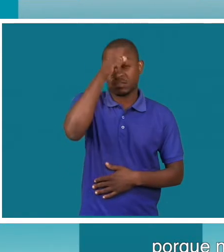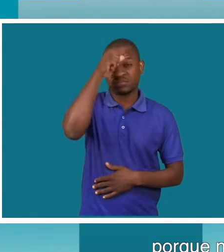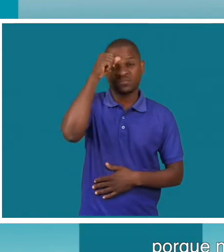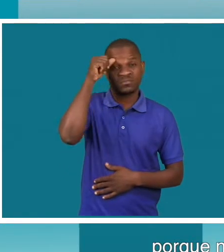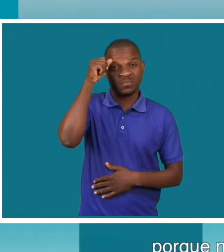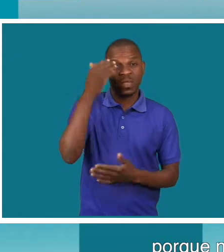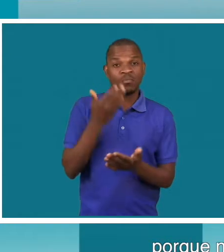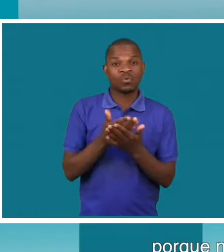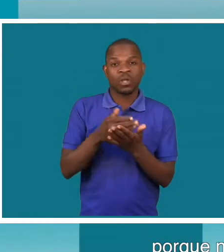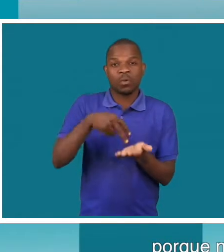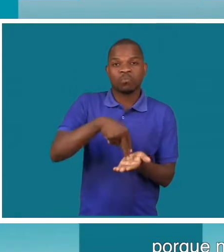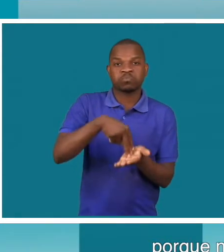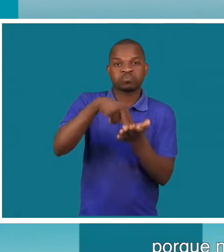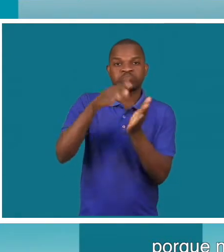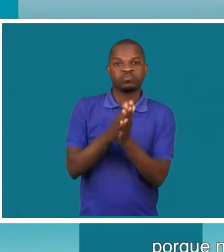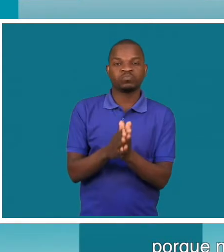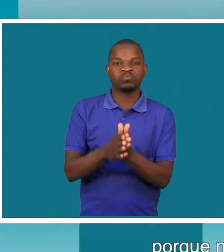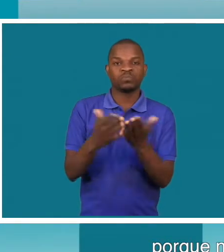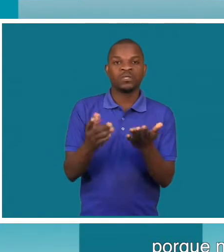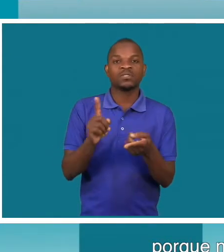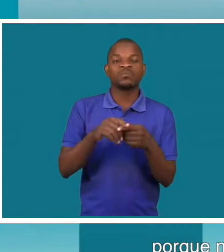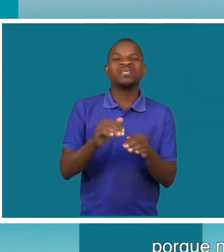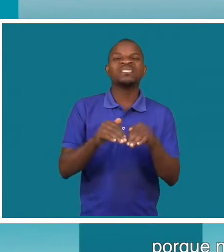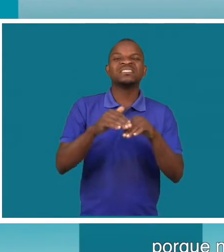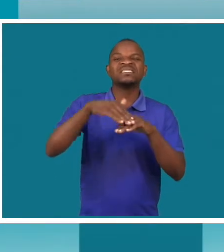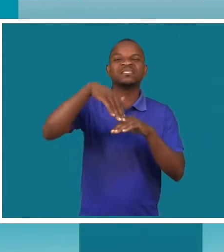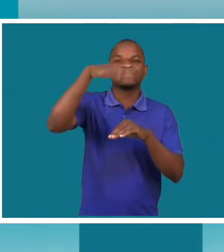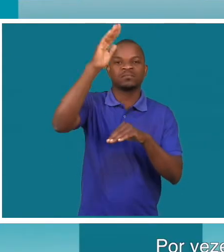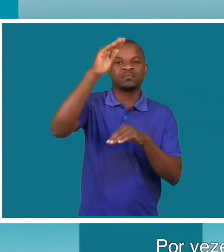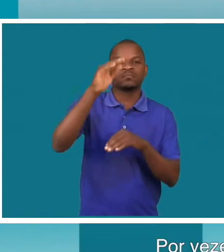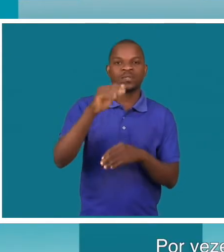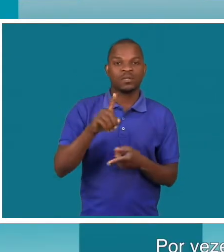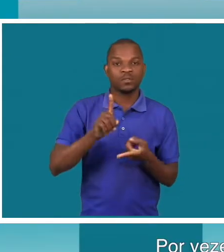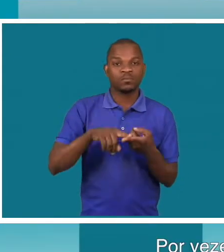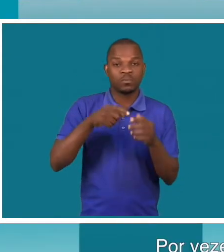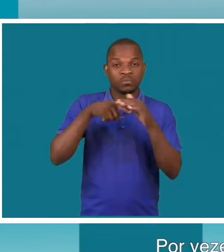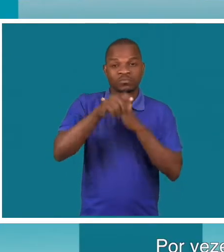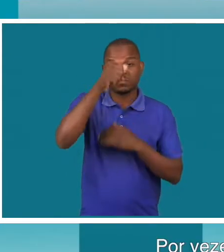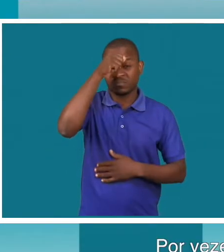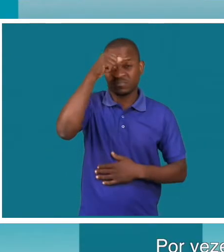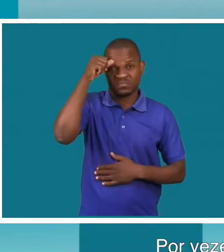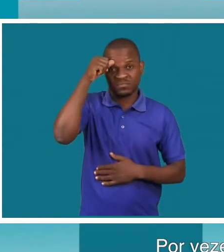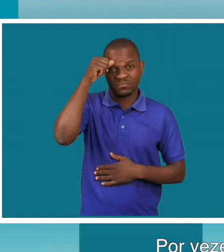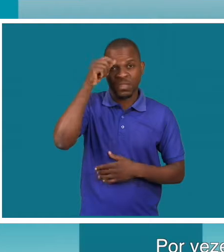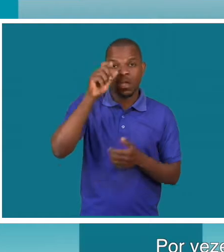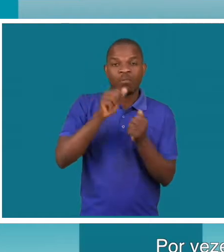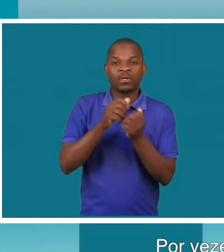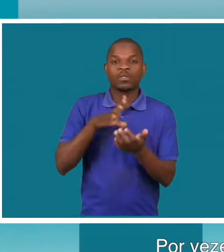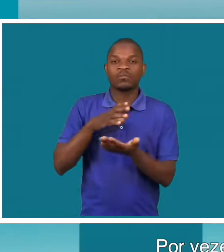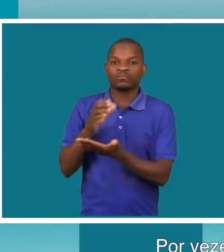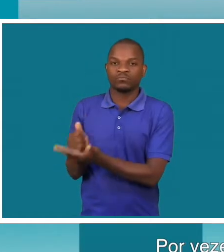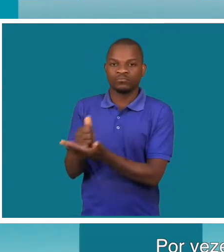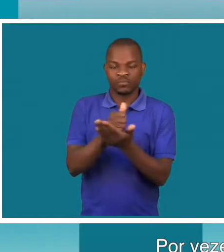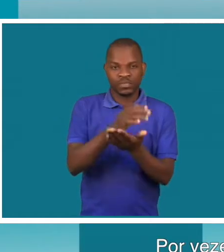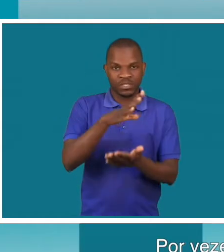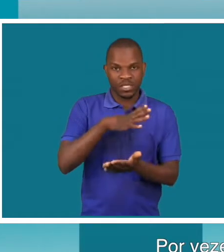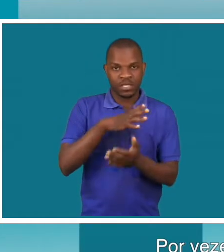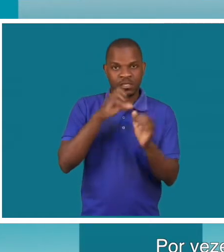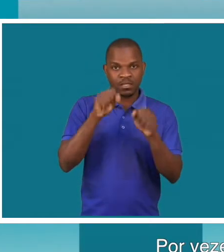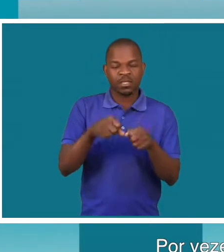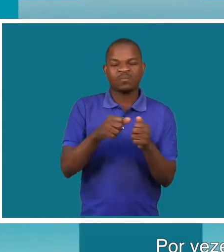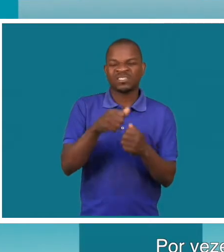tem elevador é muito alto e eu não consigo entrar e por ver se por mais que se tem alguém apoiar levar ao colo é